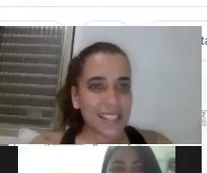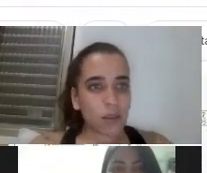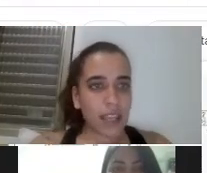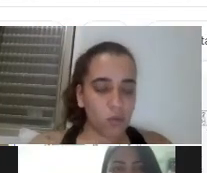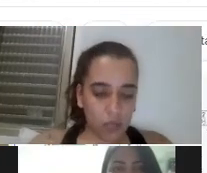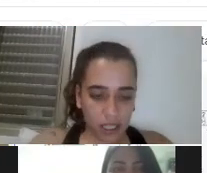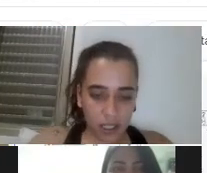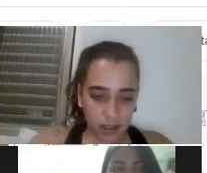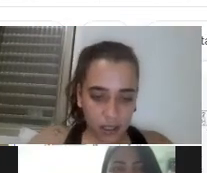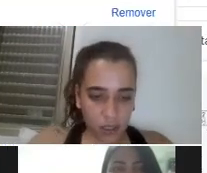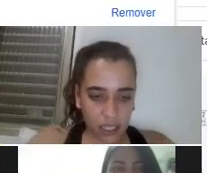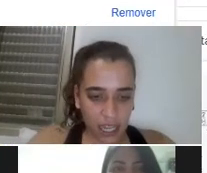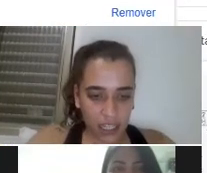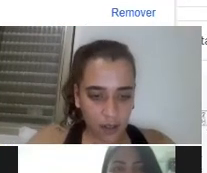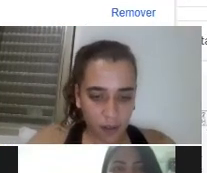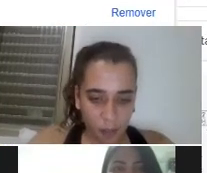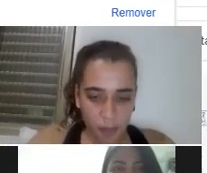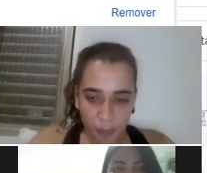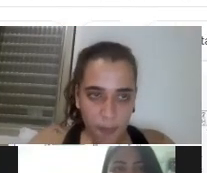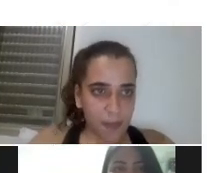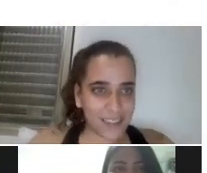não apareceu nenhum aqui, que eu vou tentar achar.